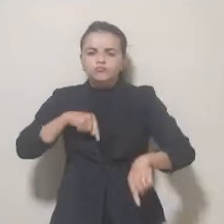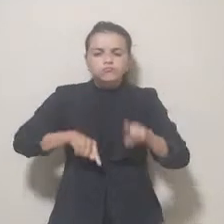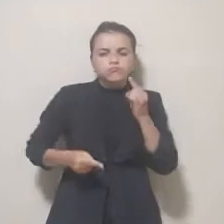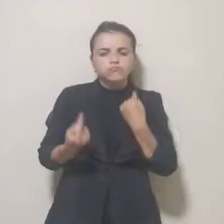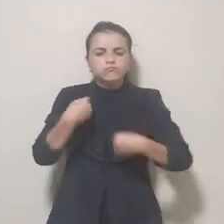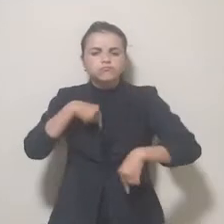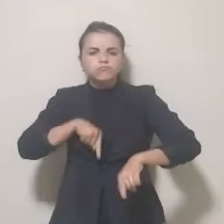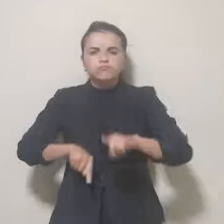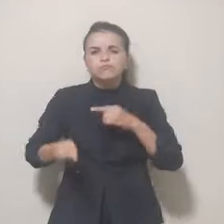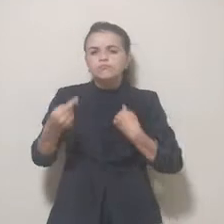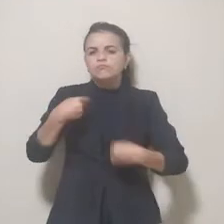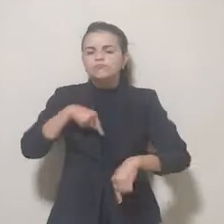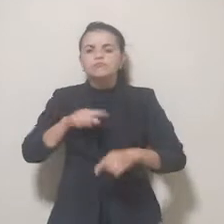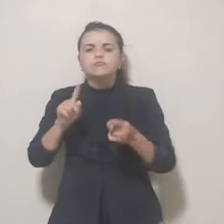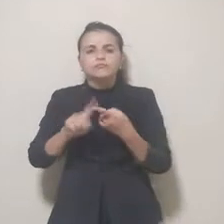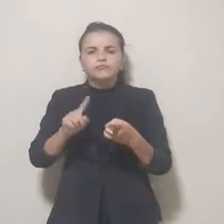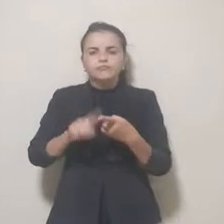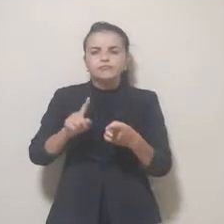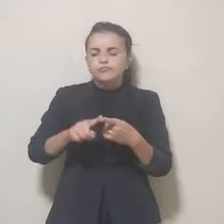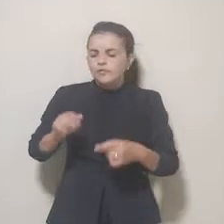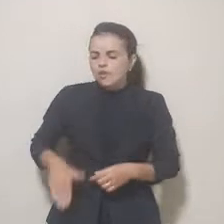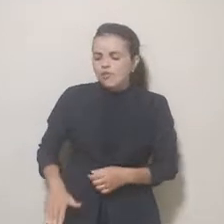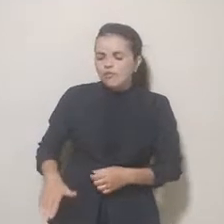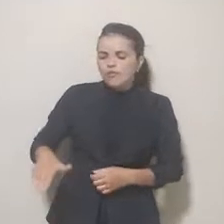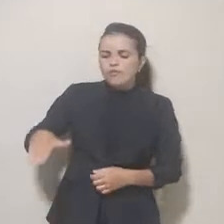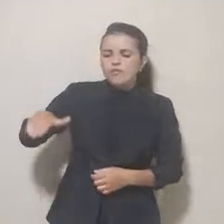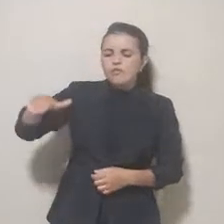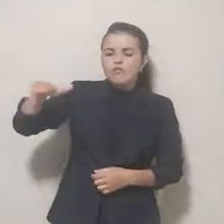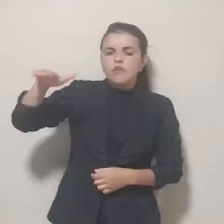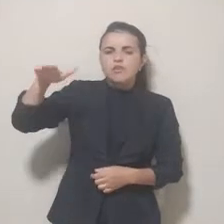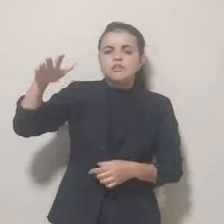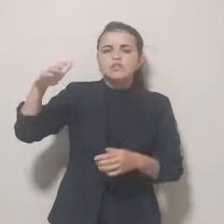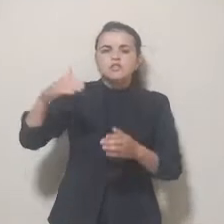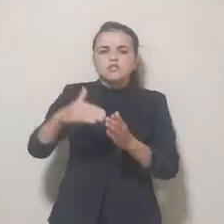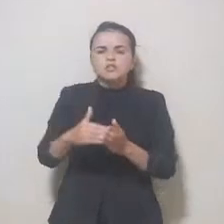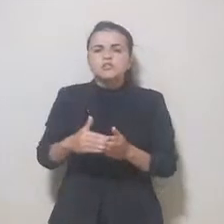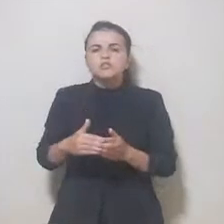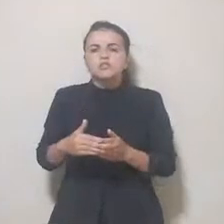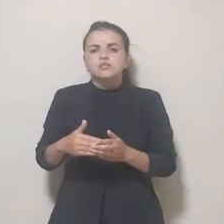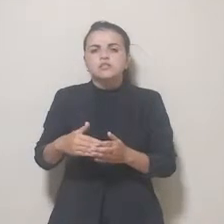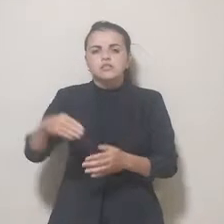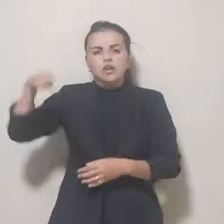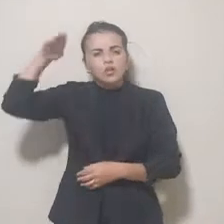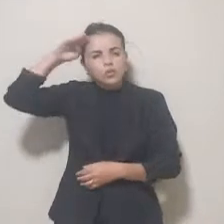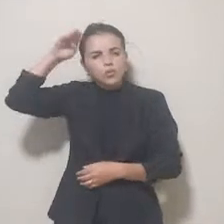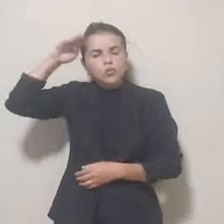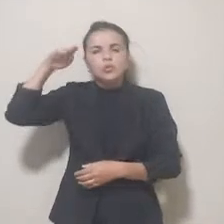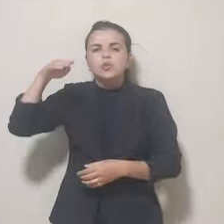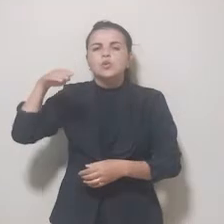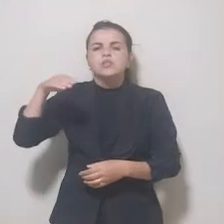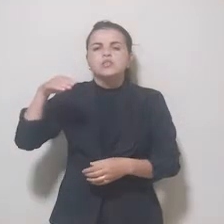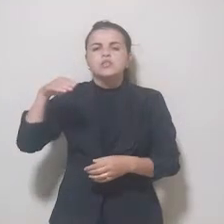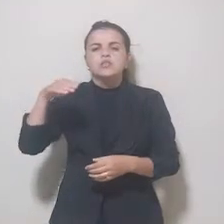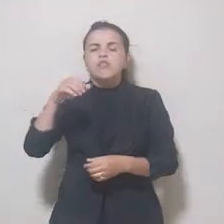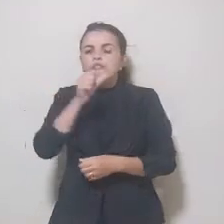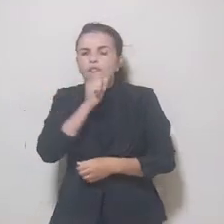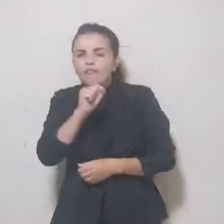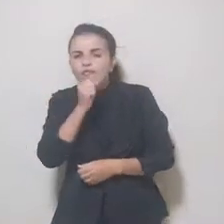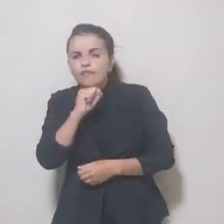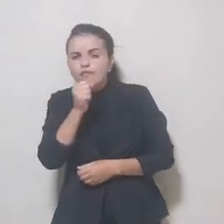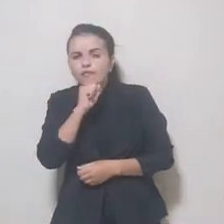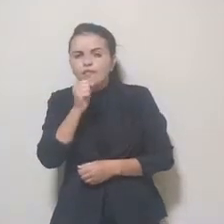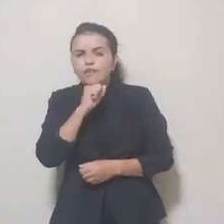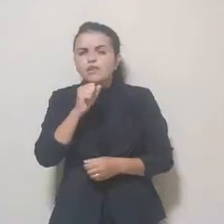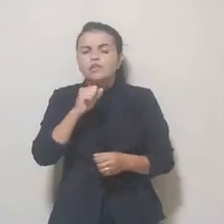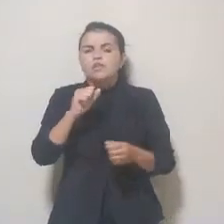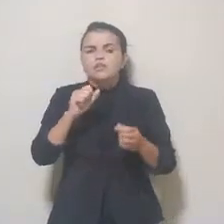infância, e vai até o final da fase adulta com a velhice. E nesse período começam a apresentar